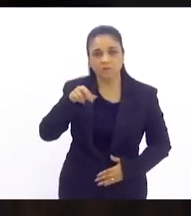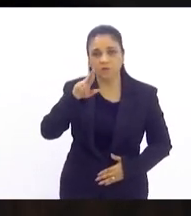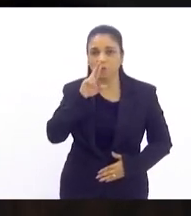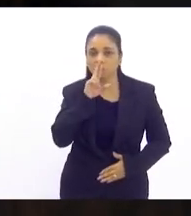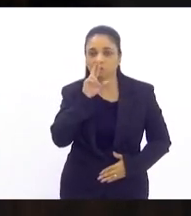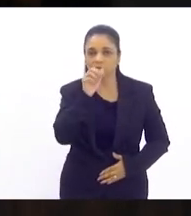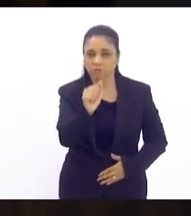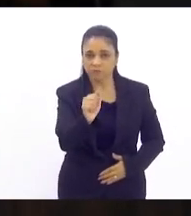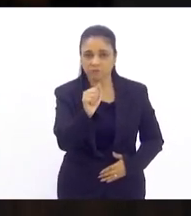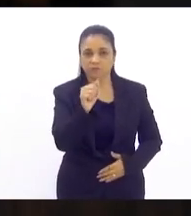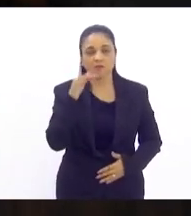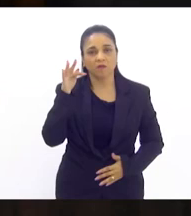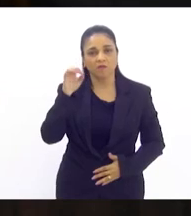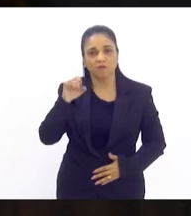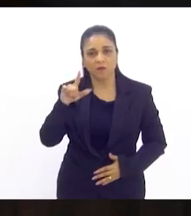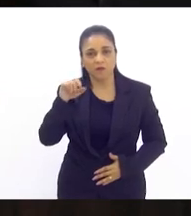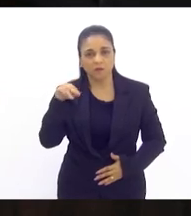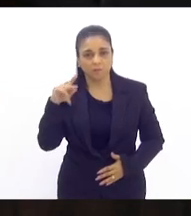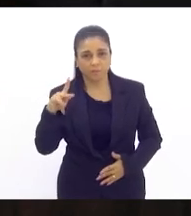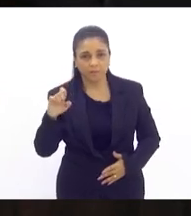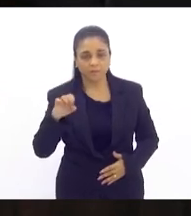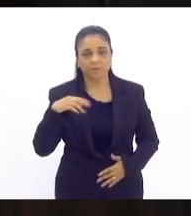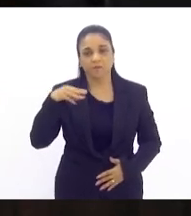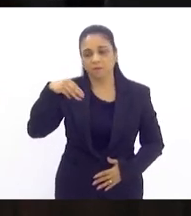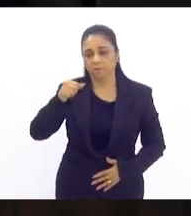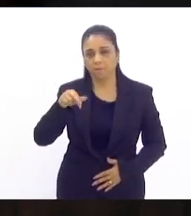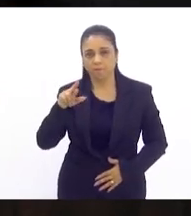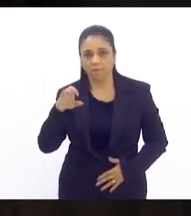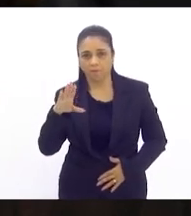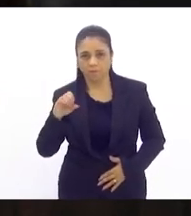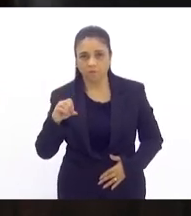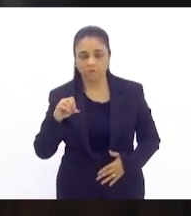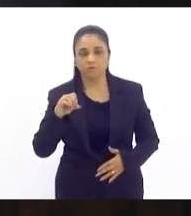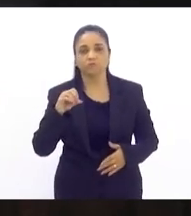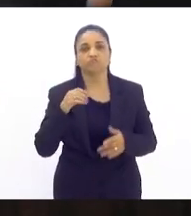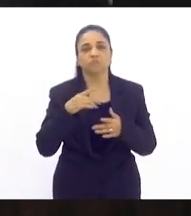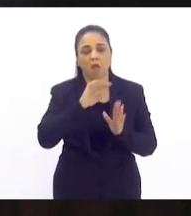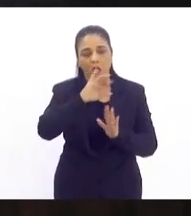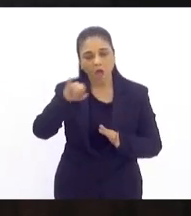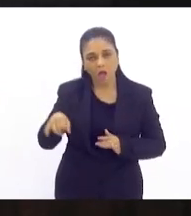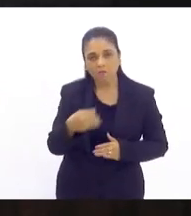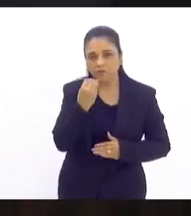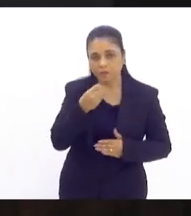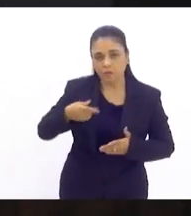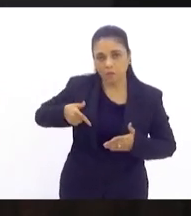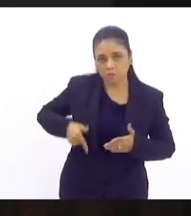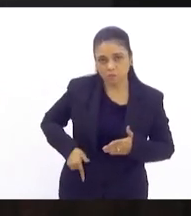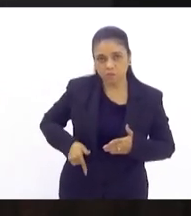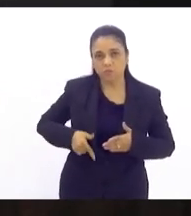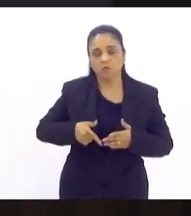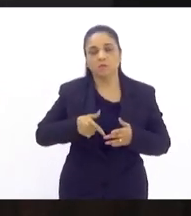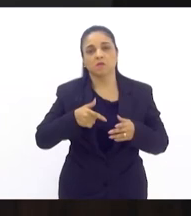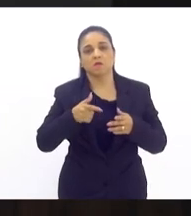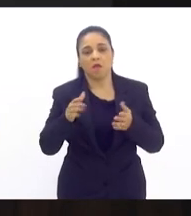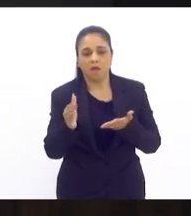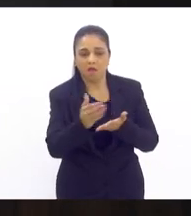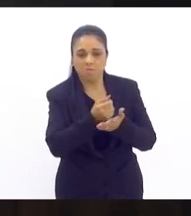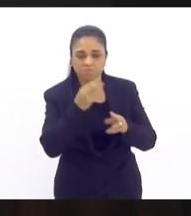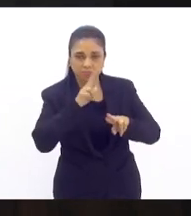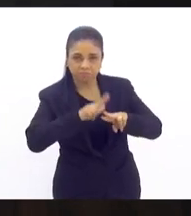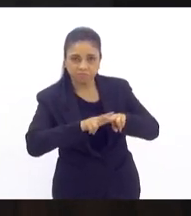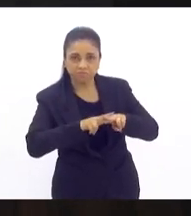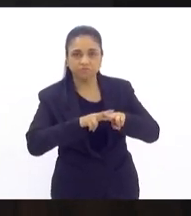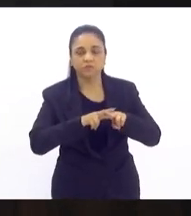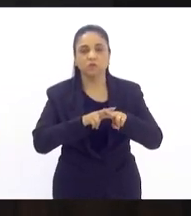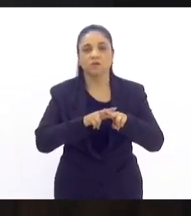Amorim Filipe Soares e Marcos Miller que dispõe sobre o aproveitamento de armas de fogos e munições apreendidas em operações